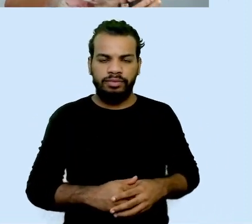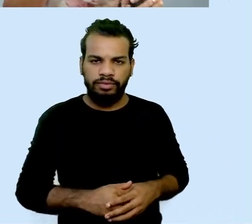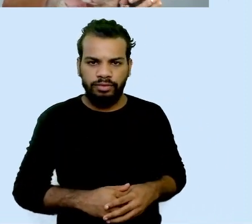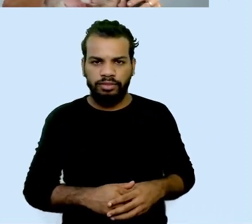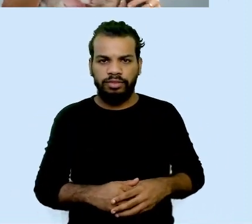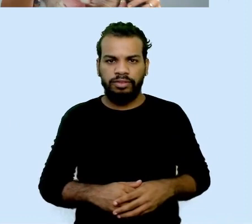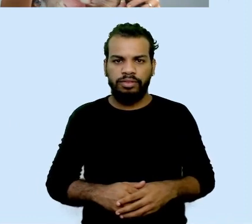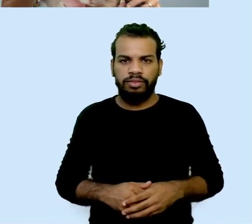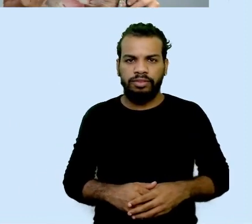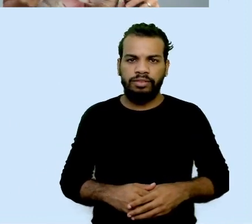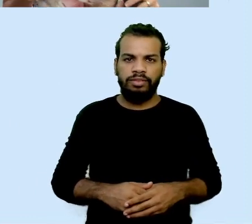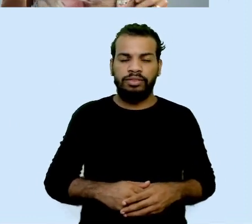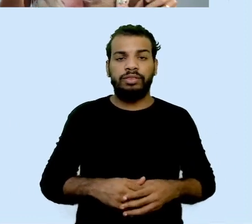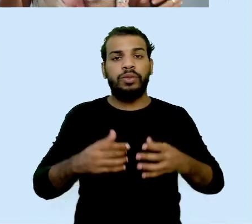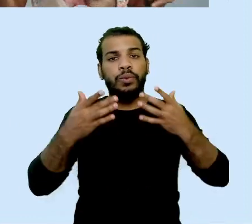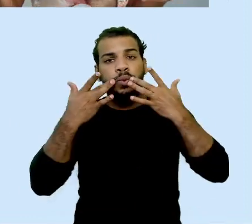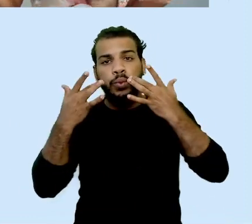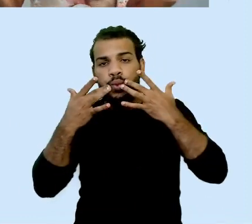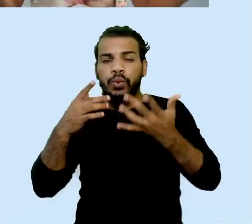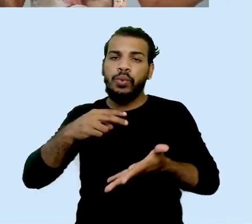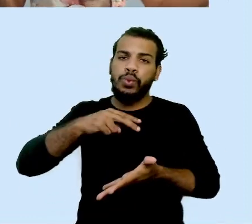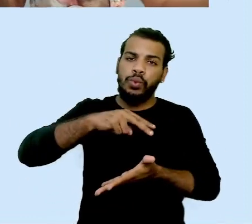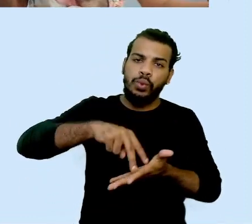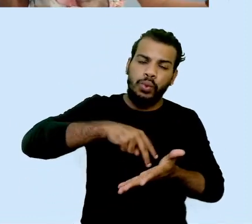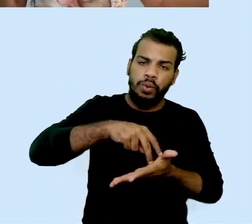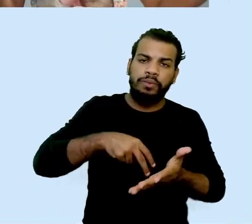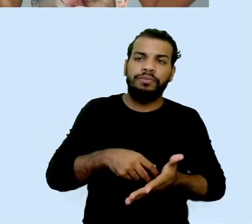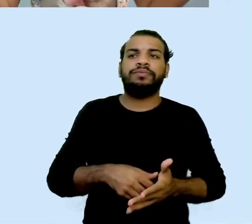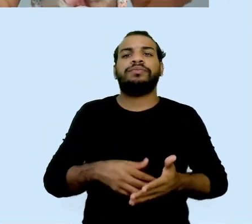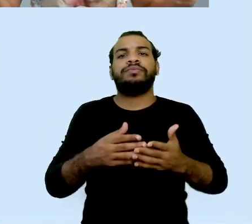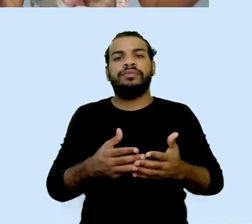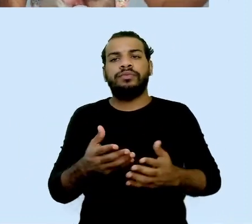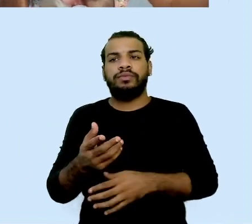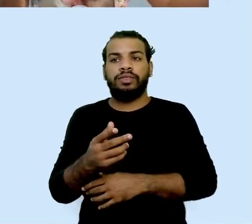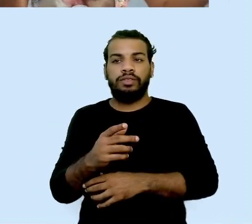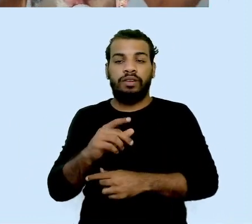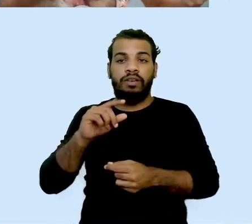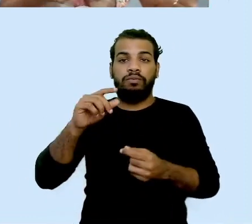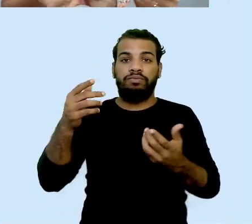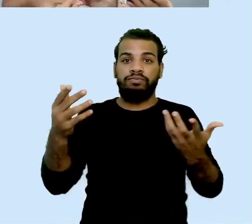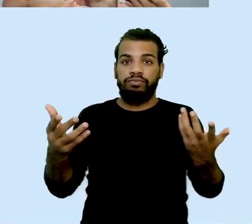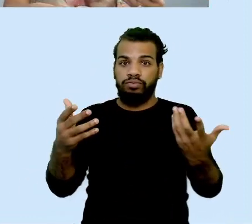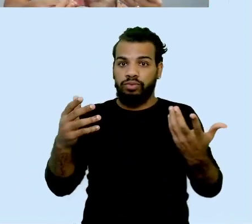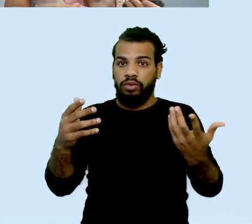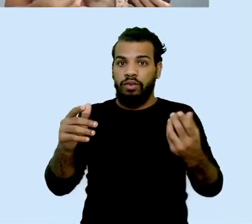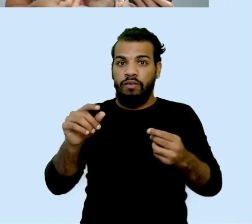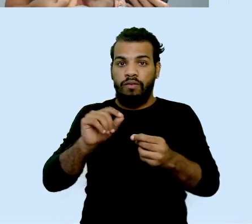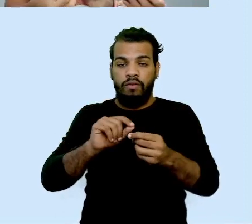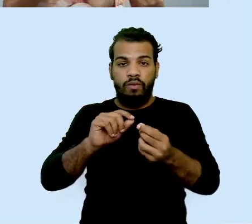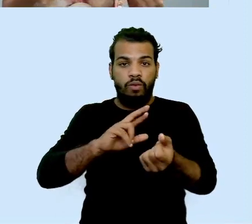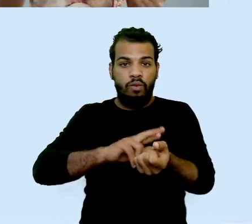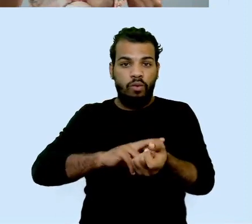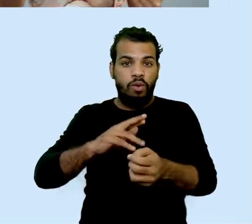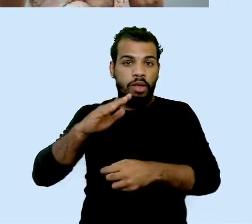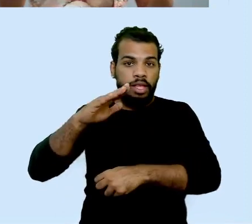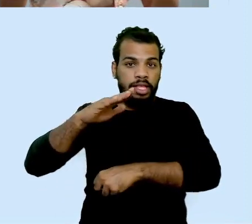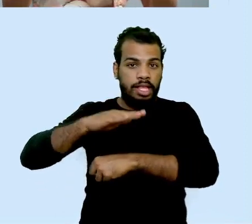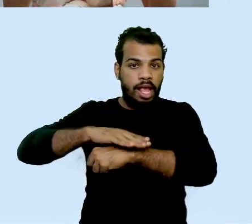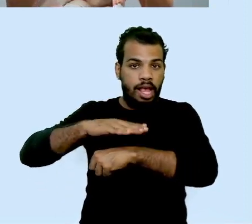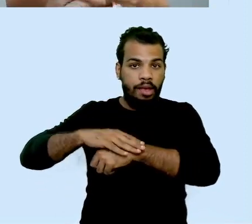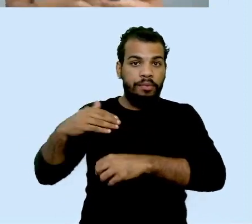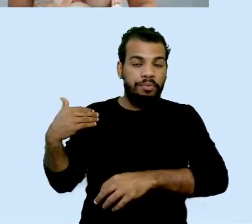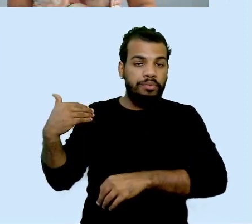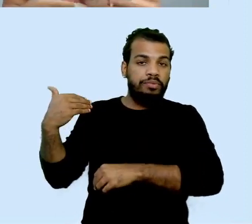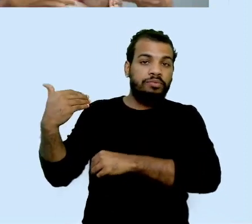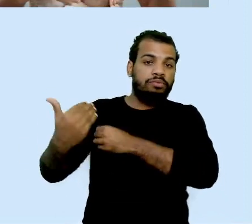e assim também com a dança. Esses rituais vieram para fazer essa evolução do homem no tempo, e a dança passou